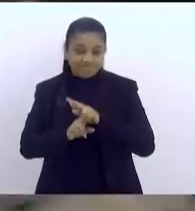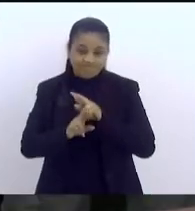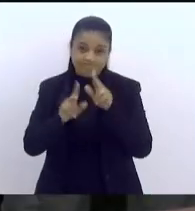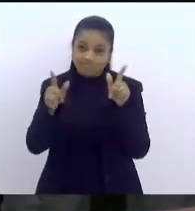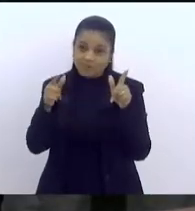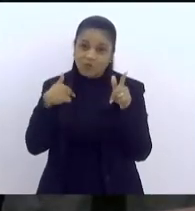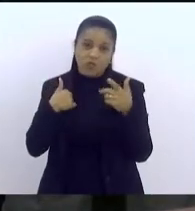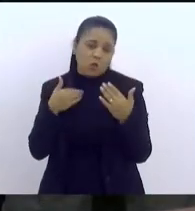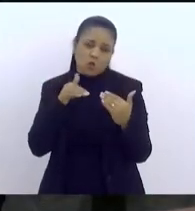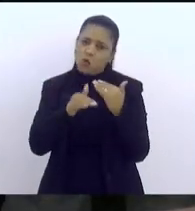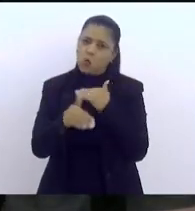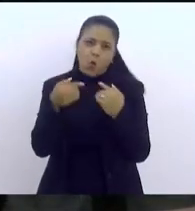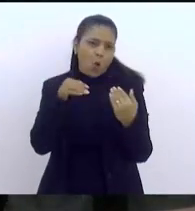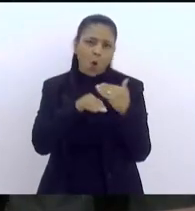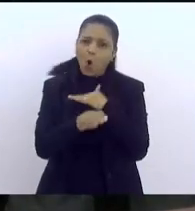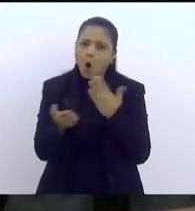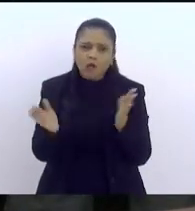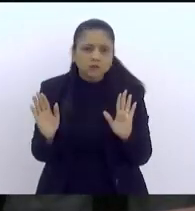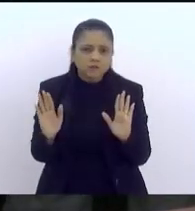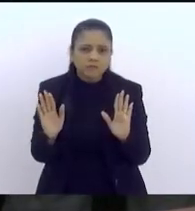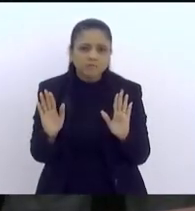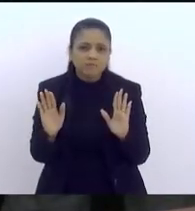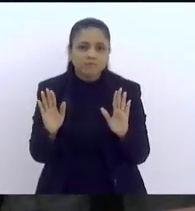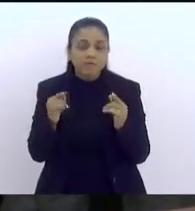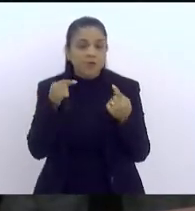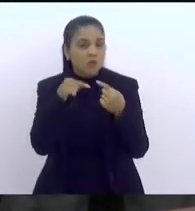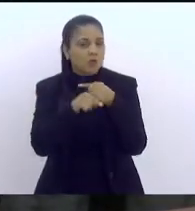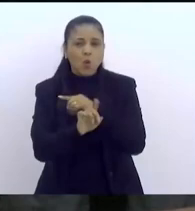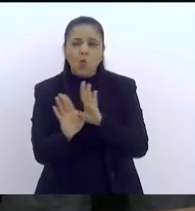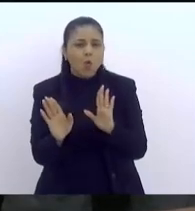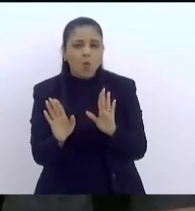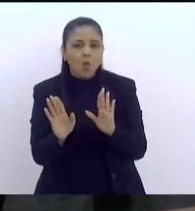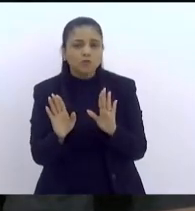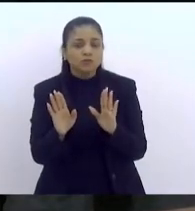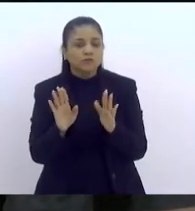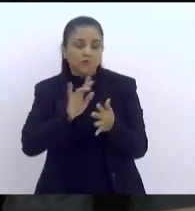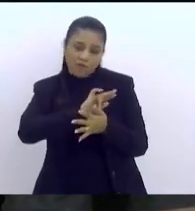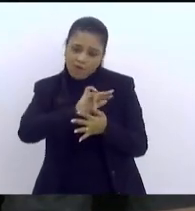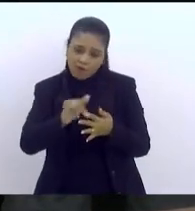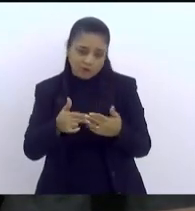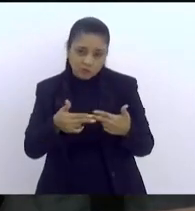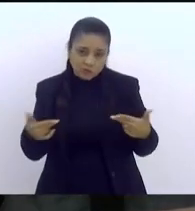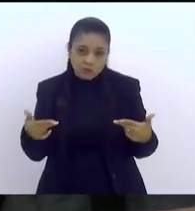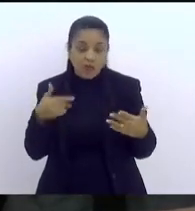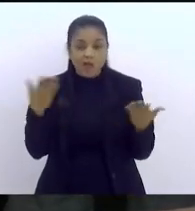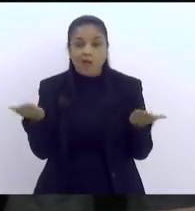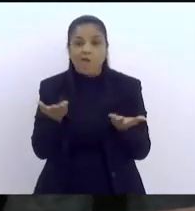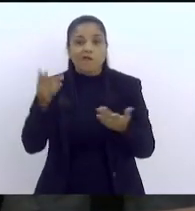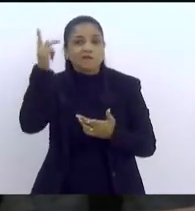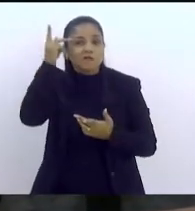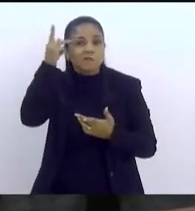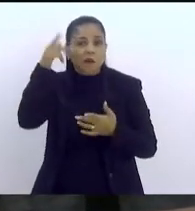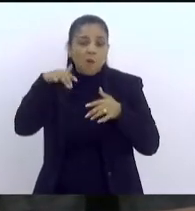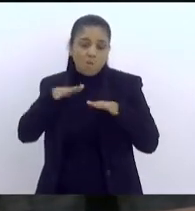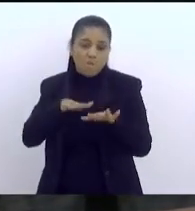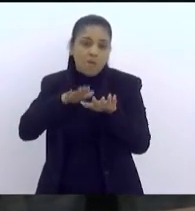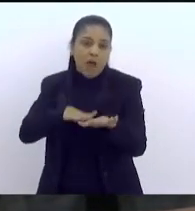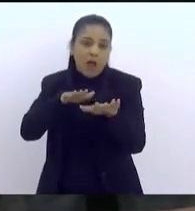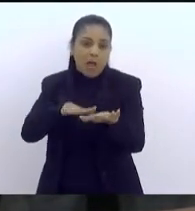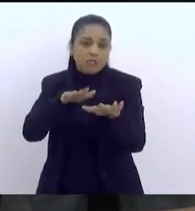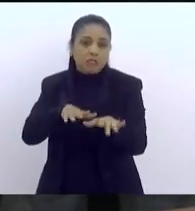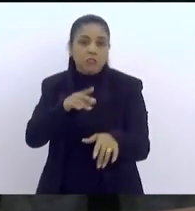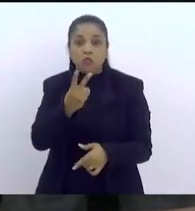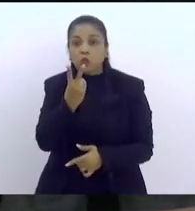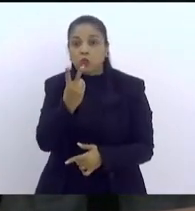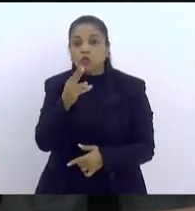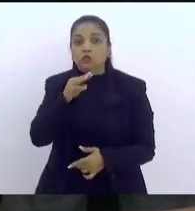não concordo, que muitas pessoas não concordam, mas isso aí são milhões de pessoas. Agora houve uma marcha em São Paulo com 2 milhões de pessoas, a